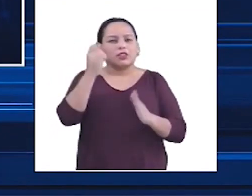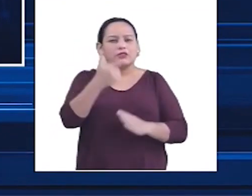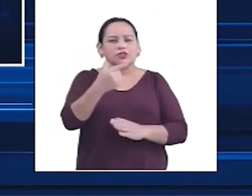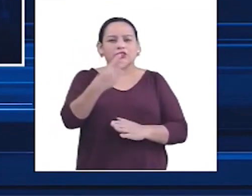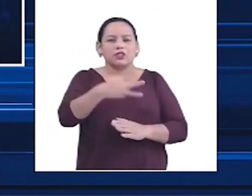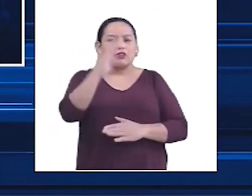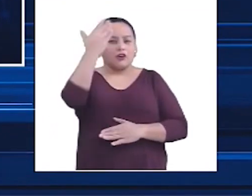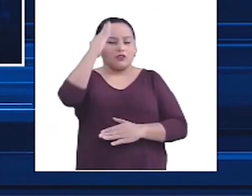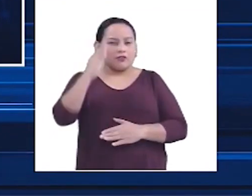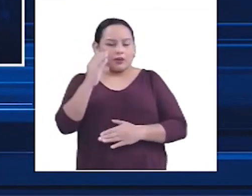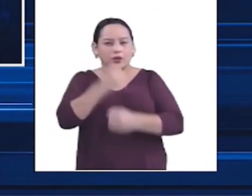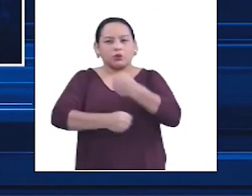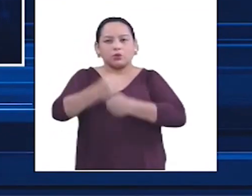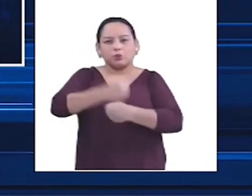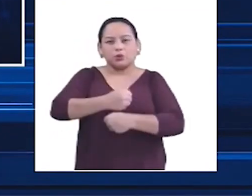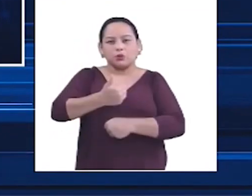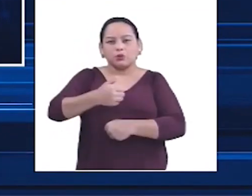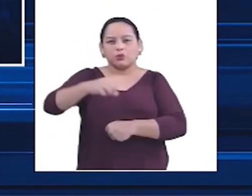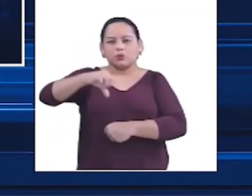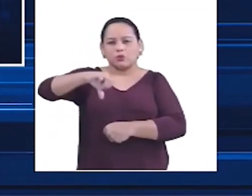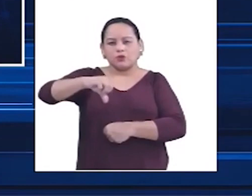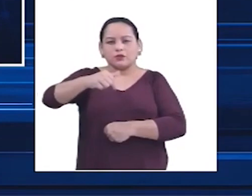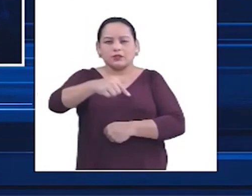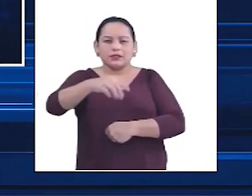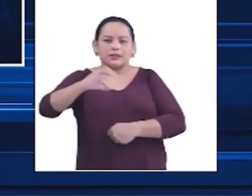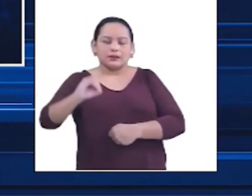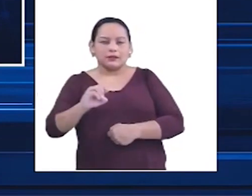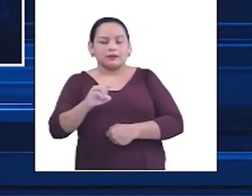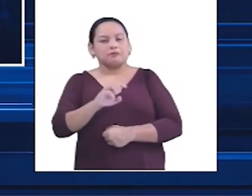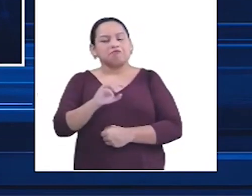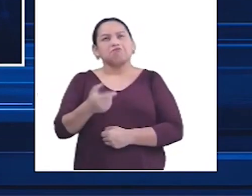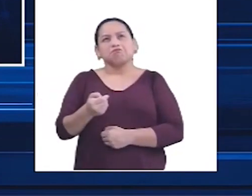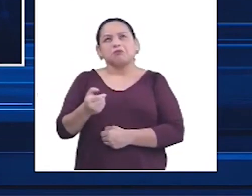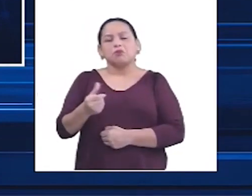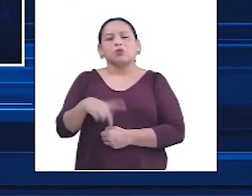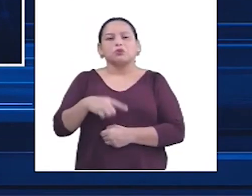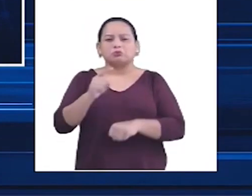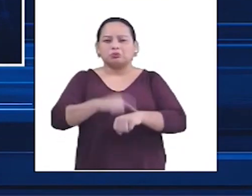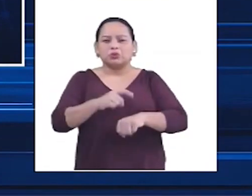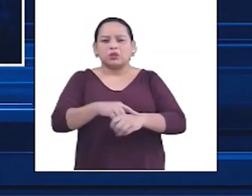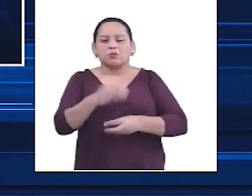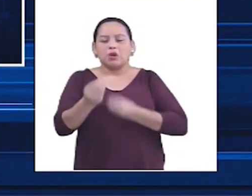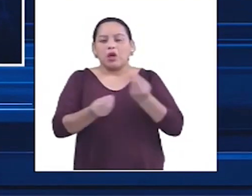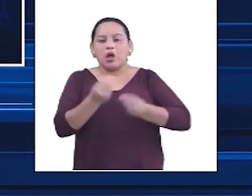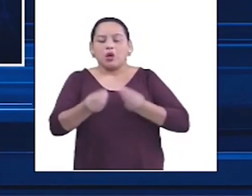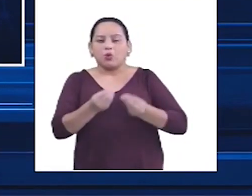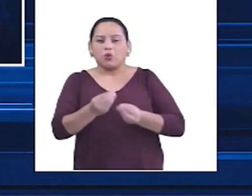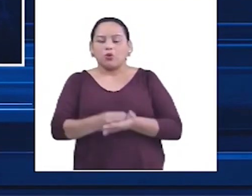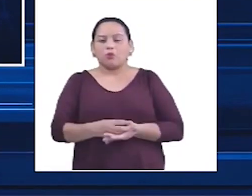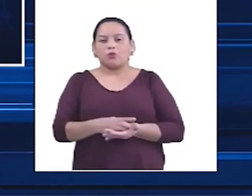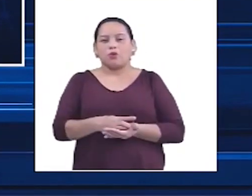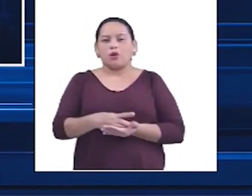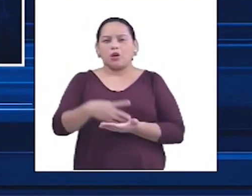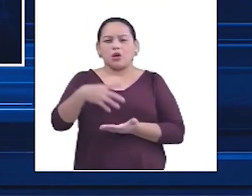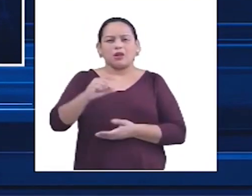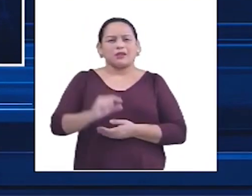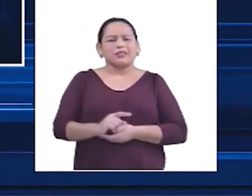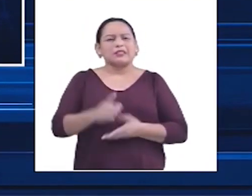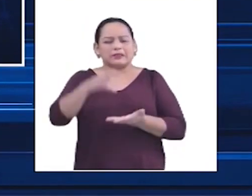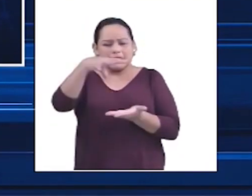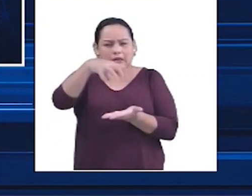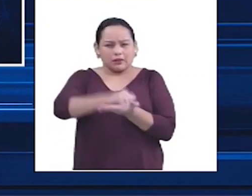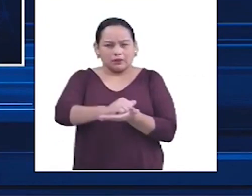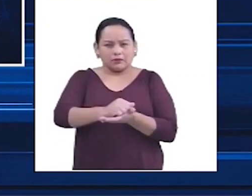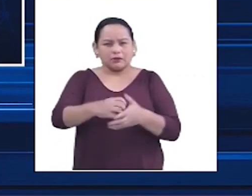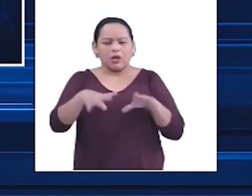é um país independente há muito pouco tempo, se for analisar, né? Então, até esse período, ela era uma colônia inglesa aí,